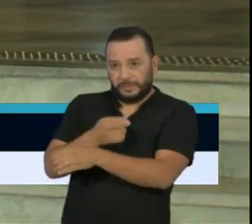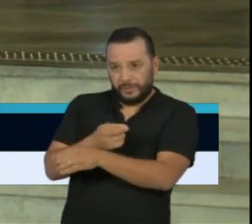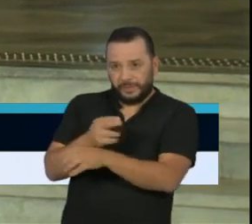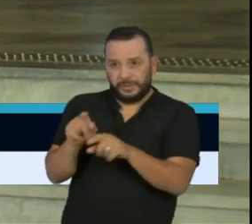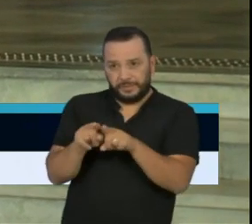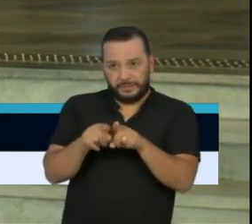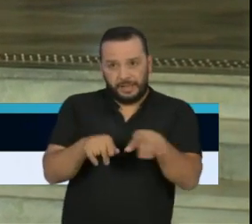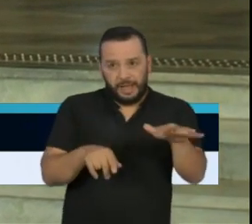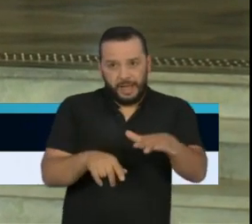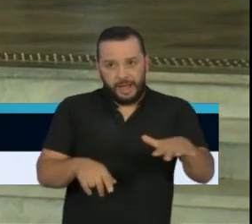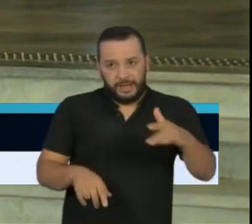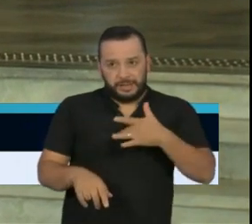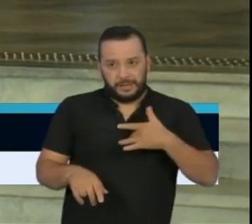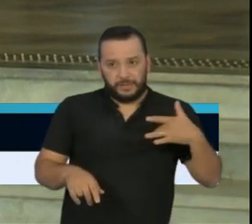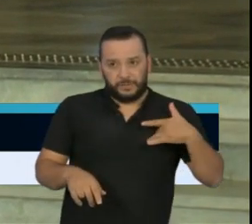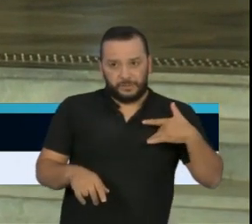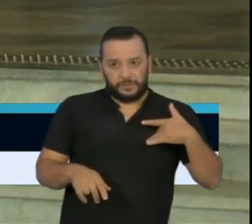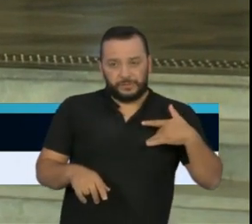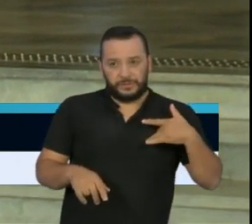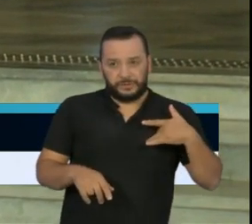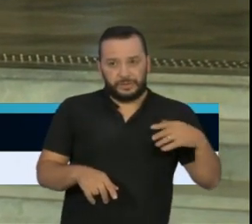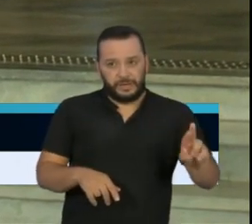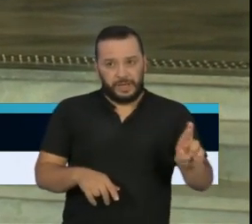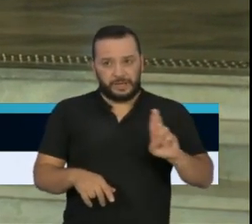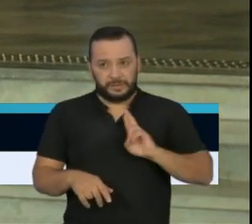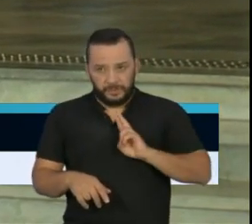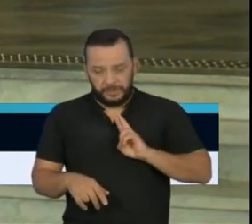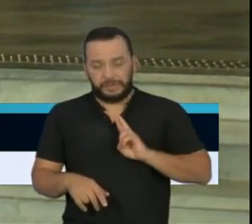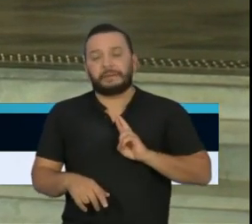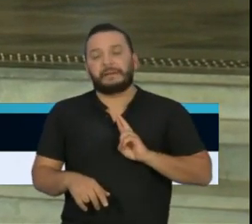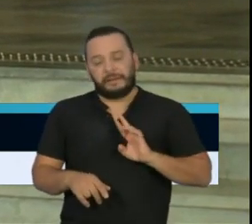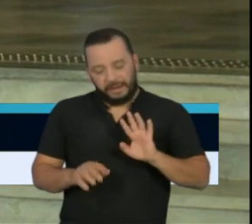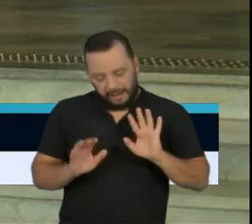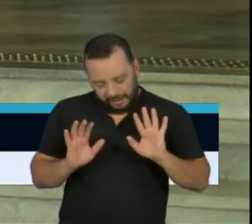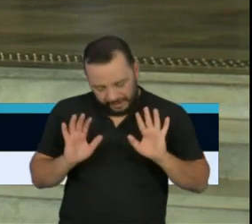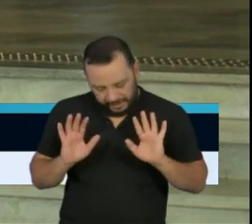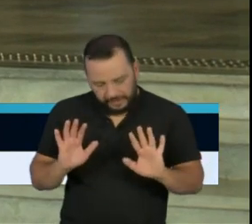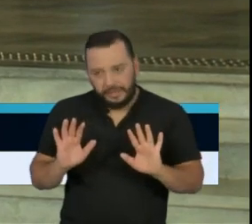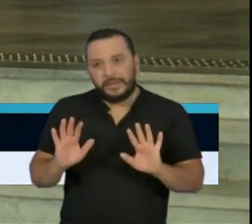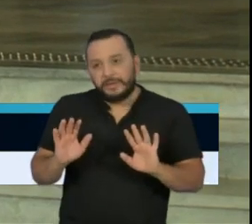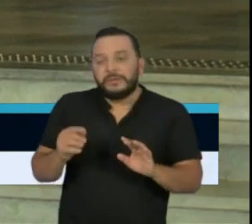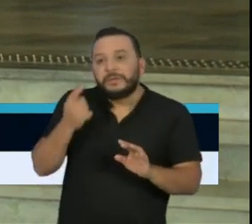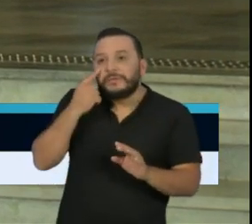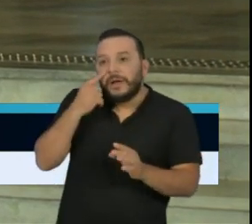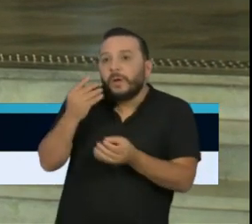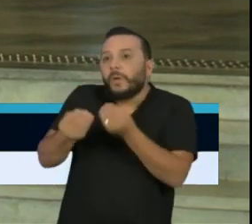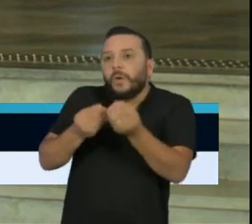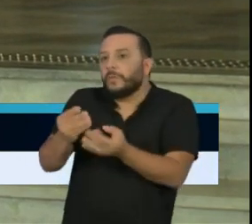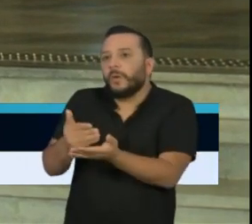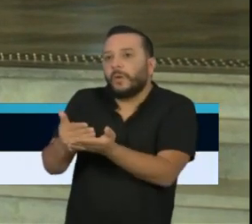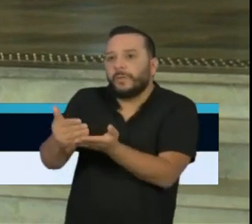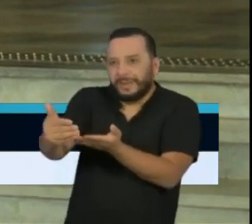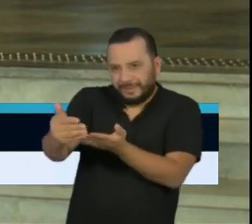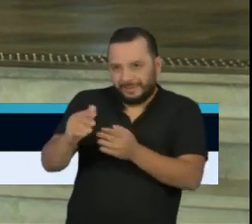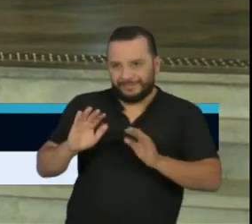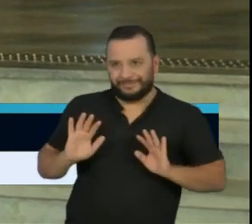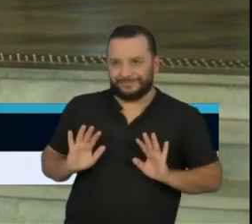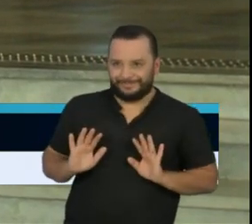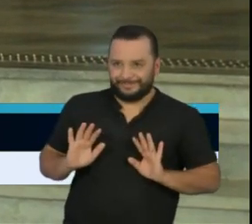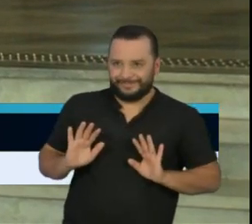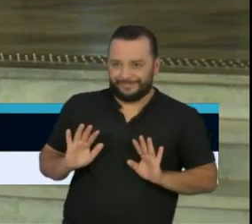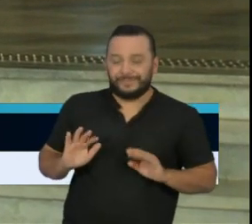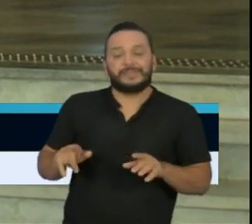para eventuais regiões que possam ter necessidade. Primeiro grau. Segundo grau, as próprias